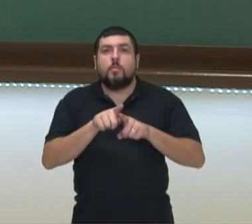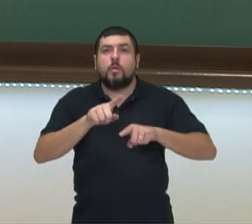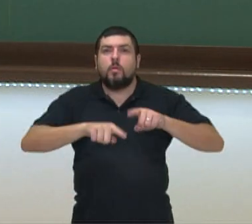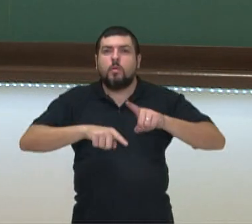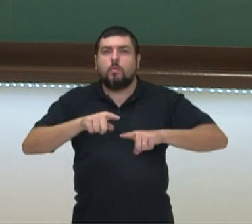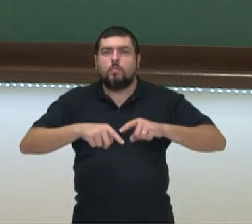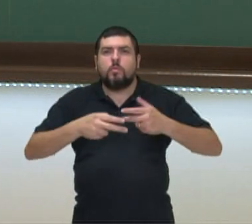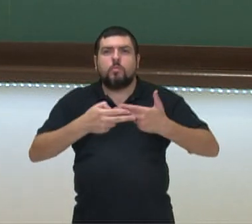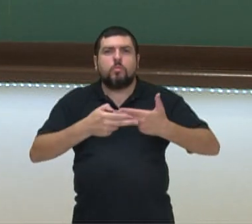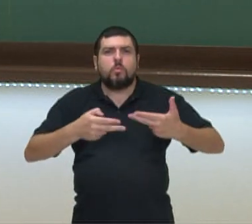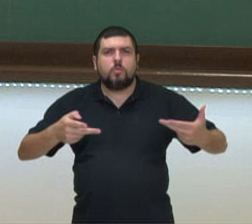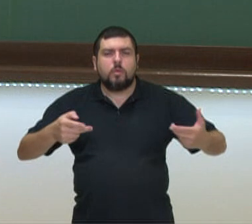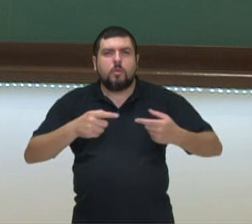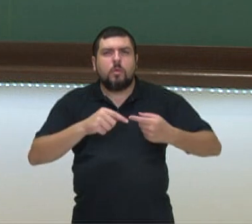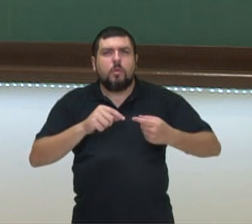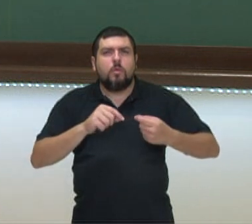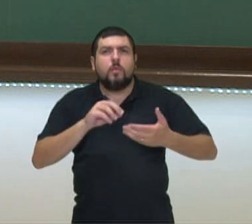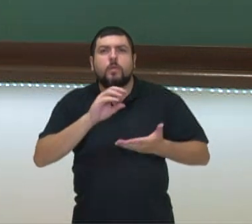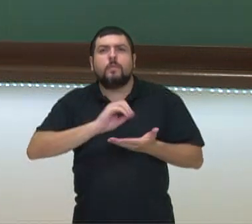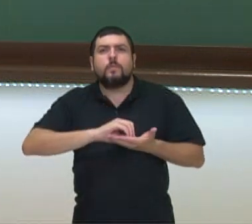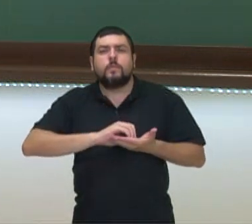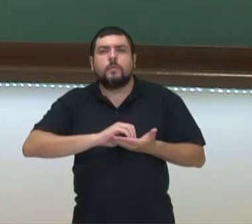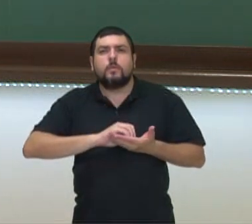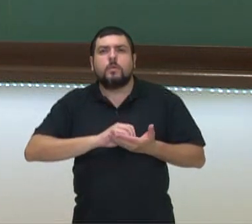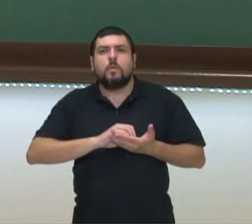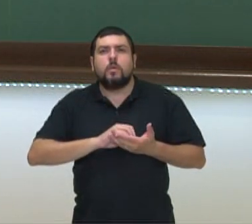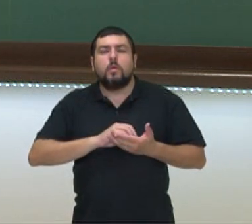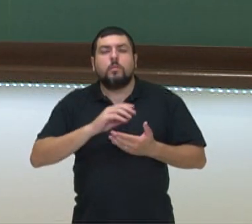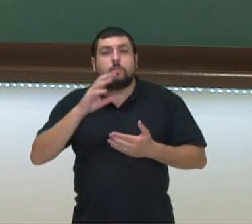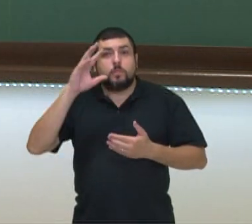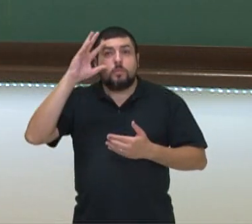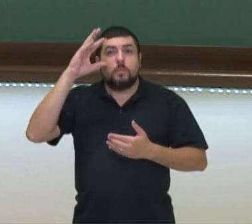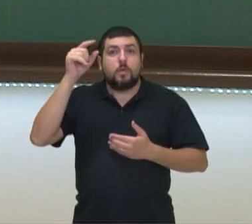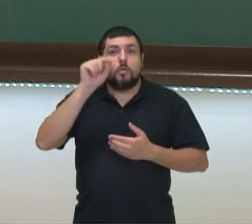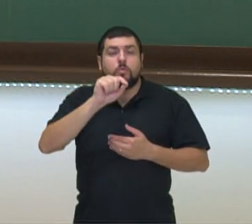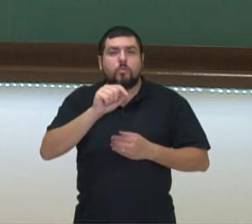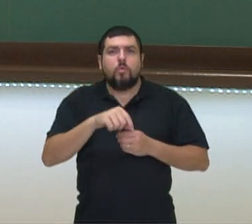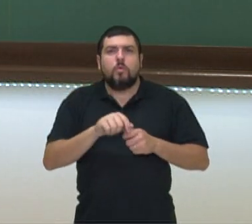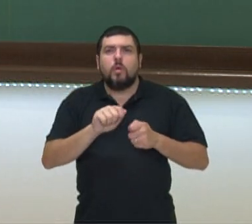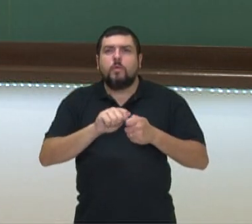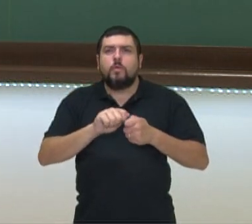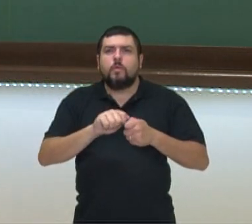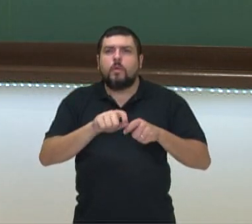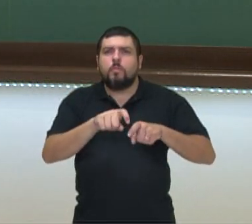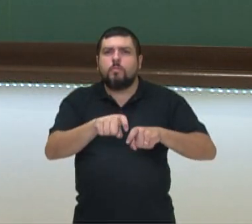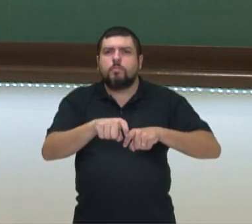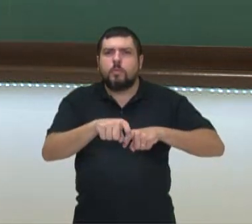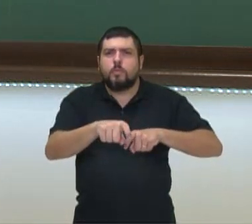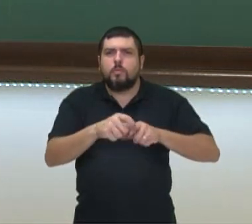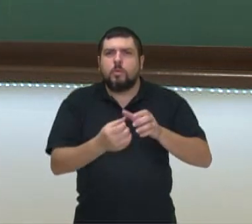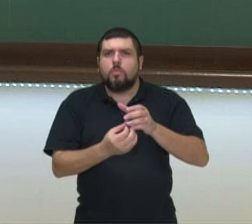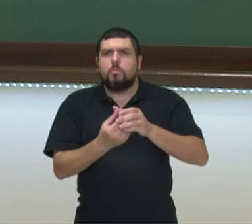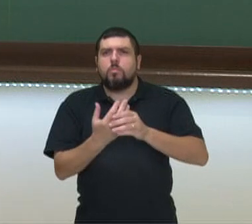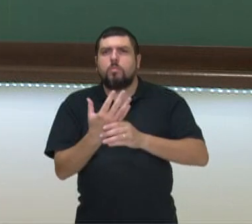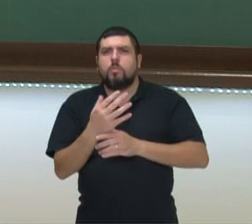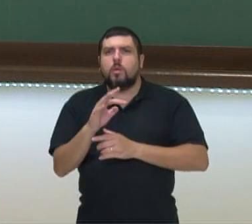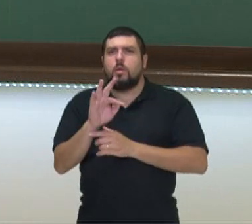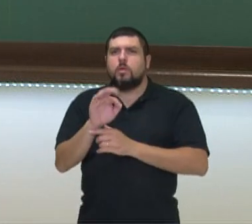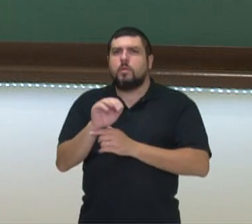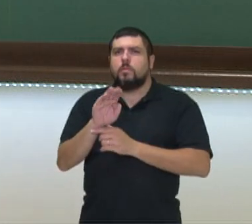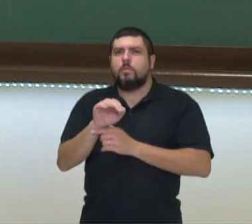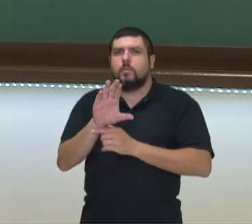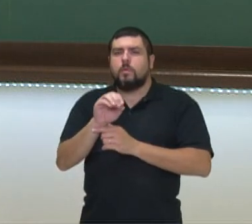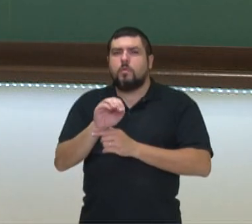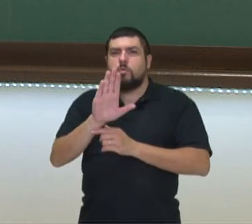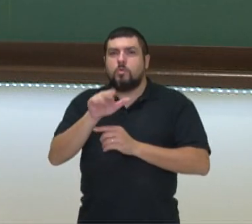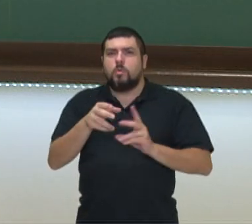voltam, portanto, para a produção do tabaco, consumido aqui pelos indígenas e introduzido na Europa pelos espanhóis.